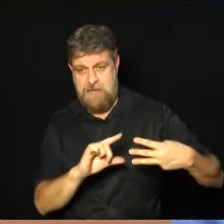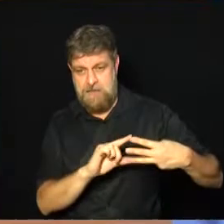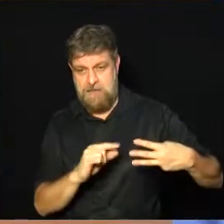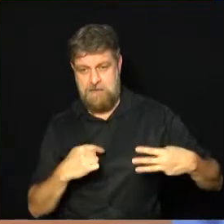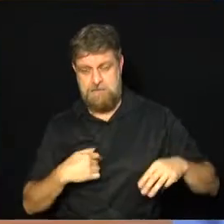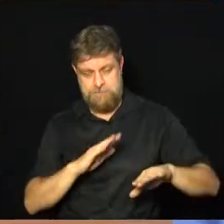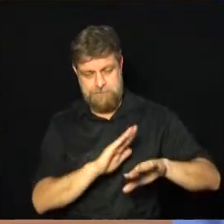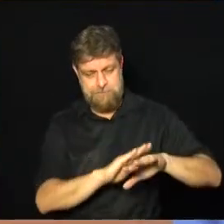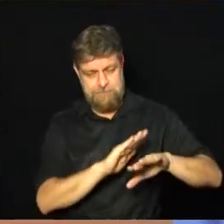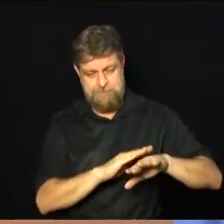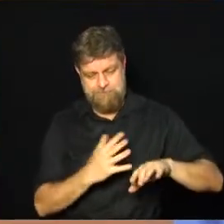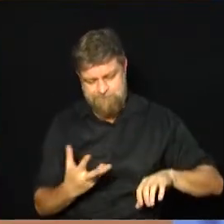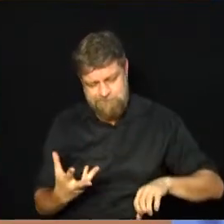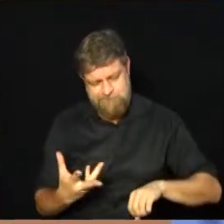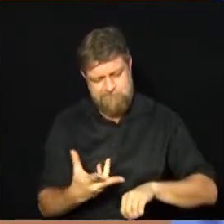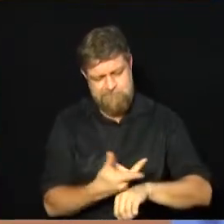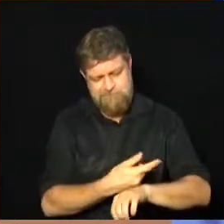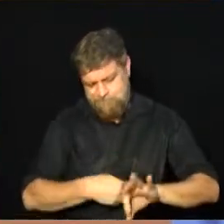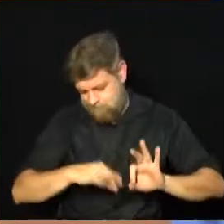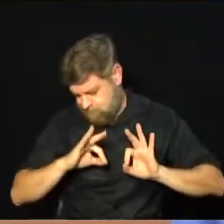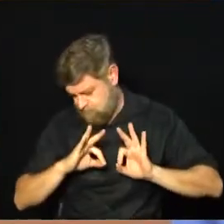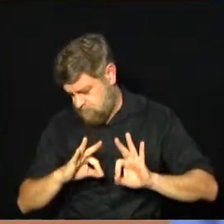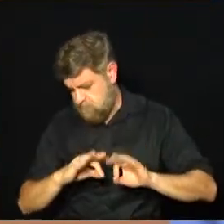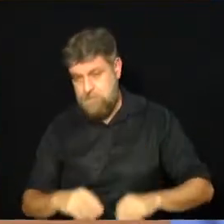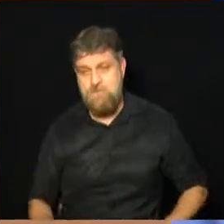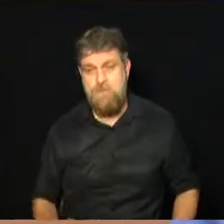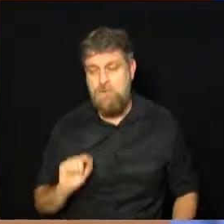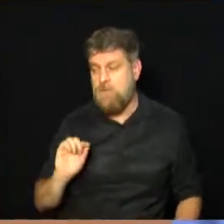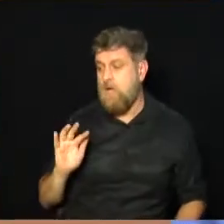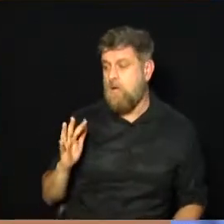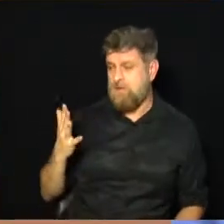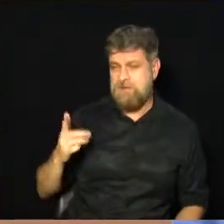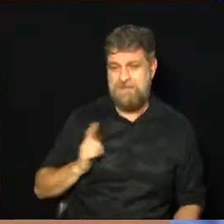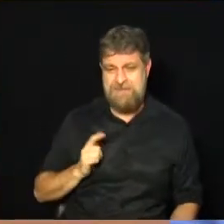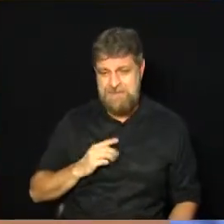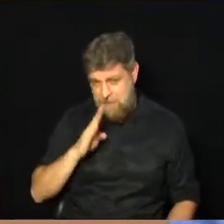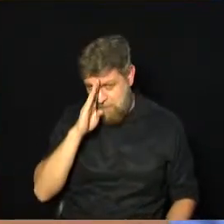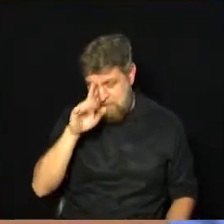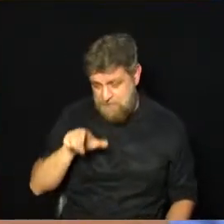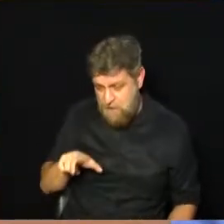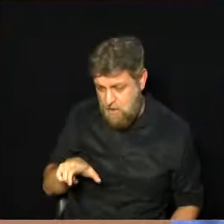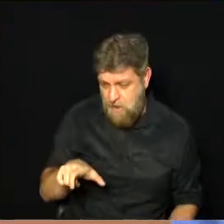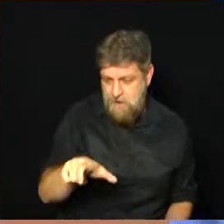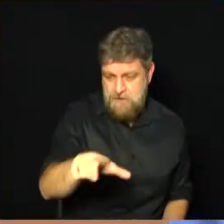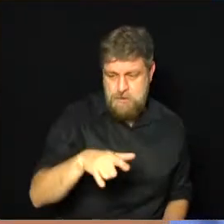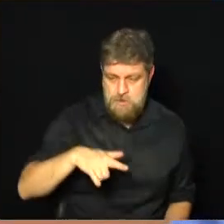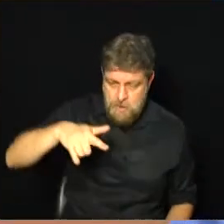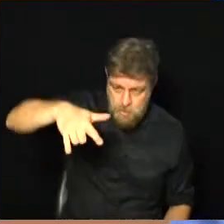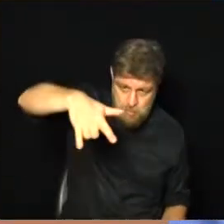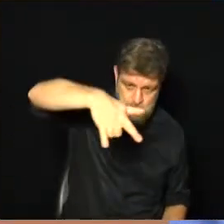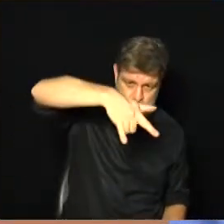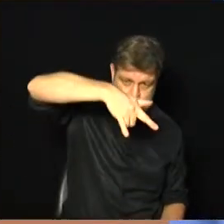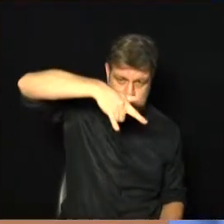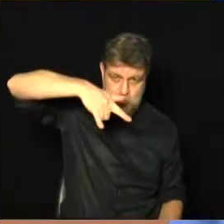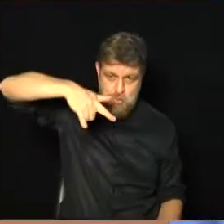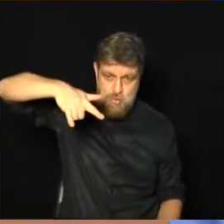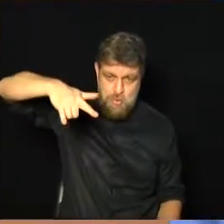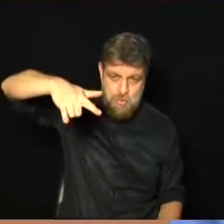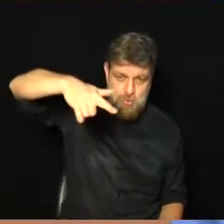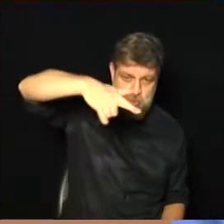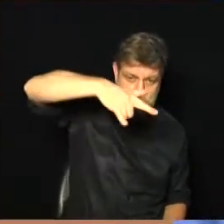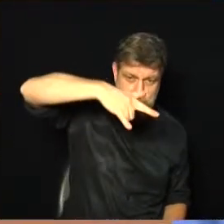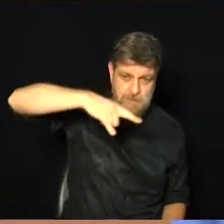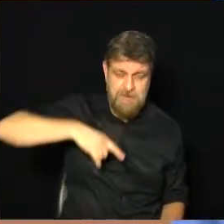uma maestria tremenda, a ponto de, nos principais trechos, nós compramos um drone e fazíamos